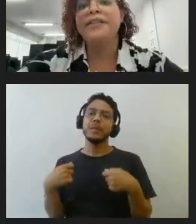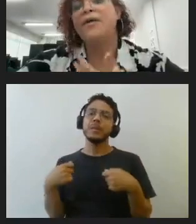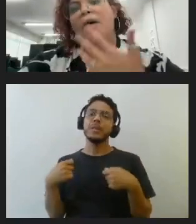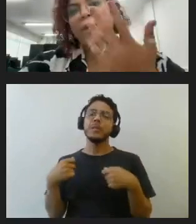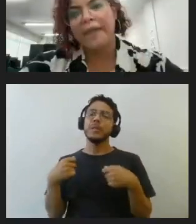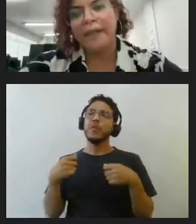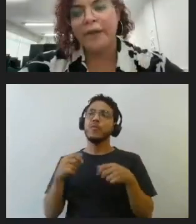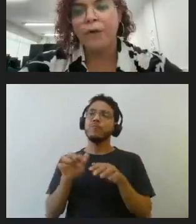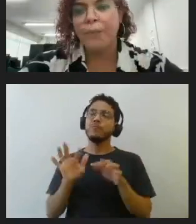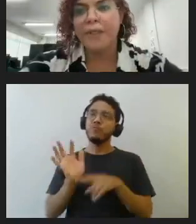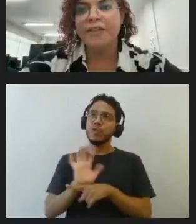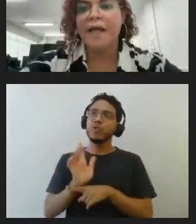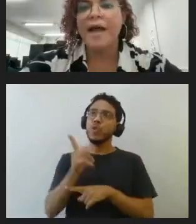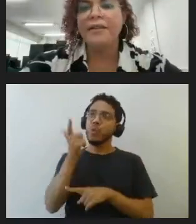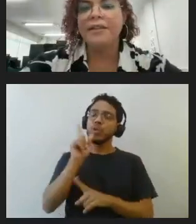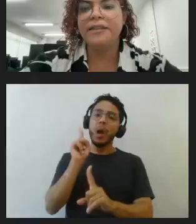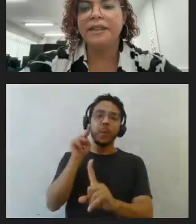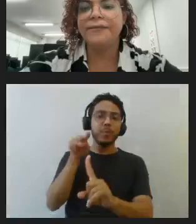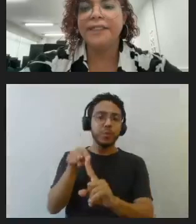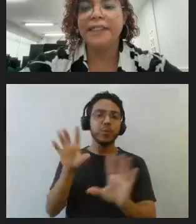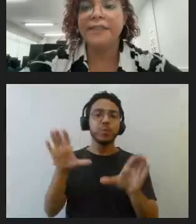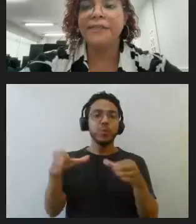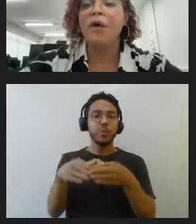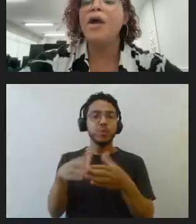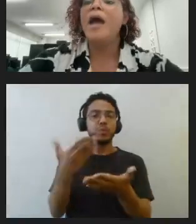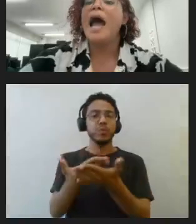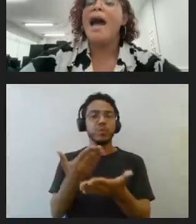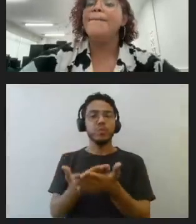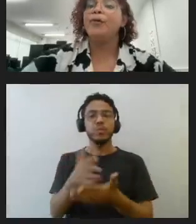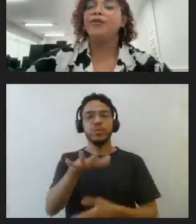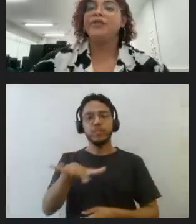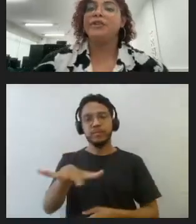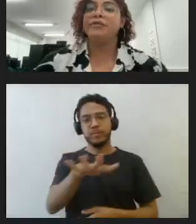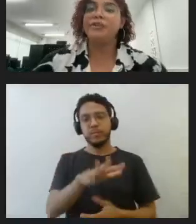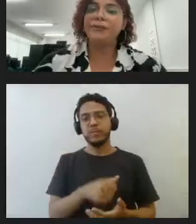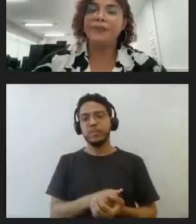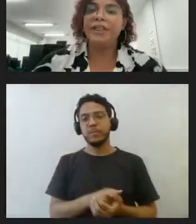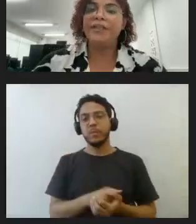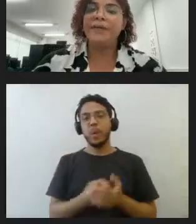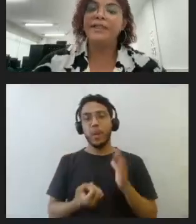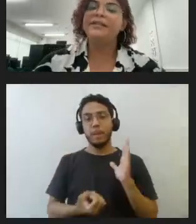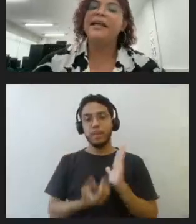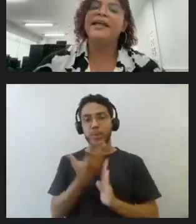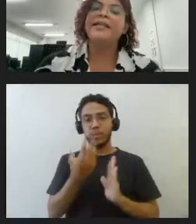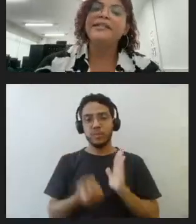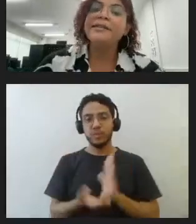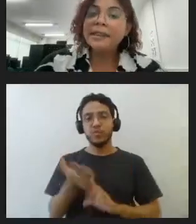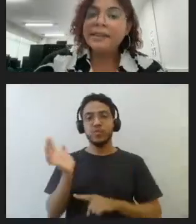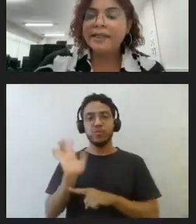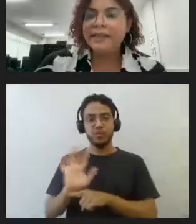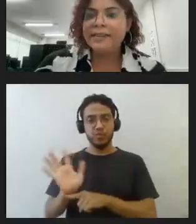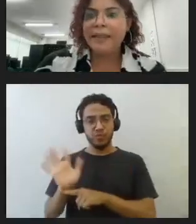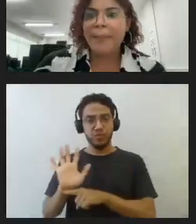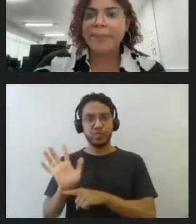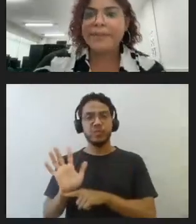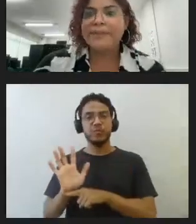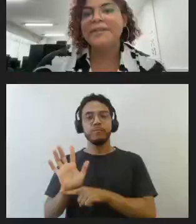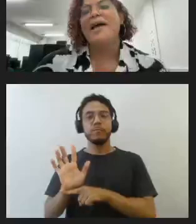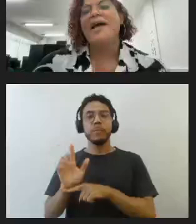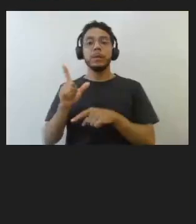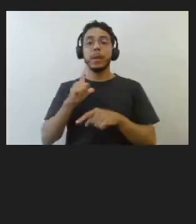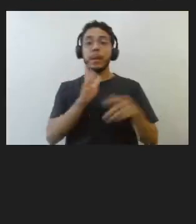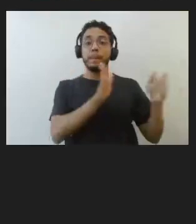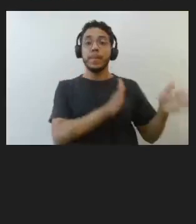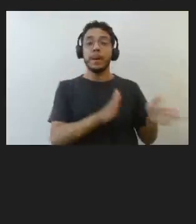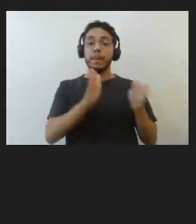qual o docente, a qual aquele grupo ele está destinado a fazer. Então, a produção de um vídeo, ele segue 3